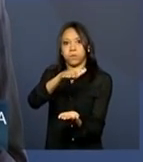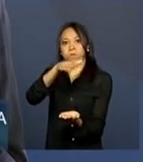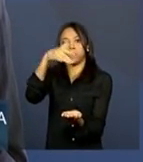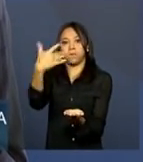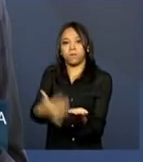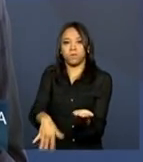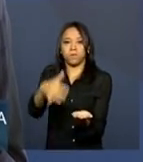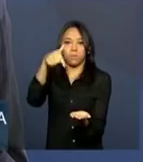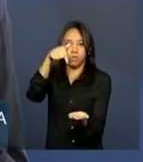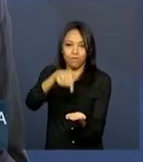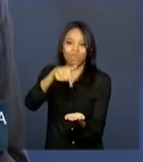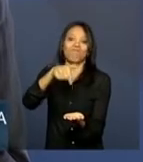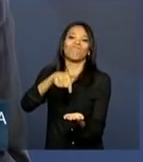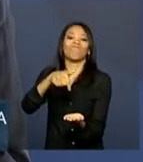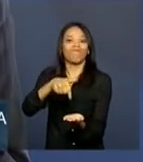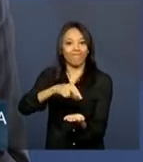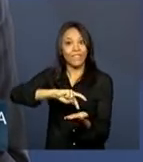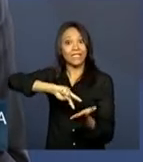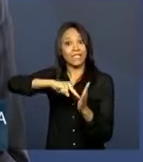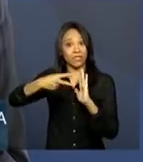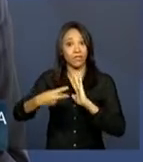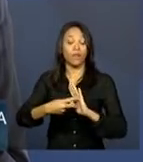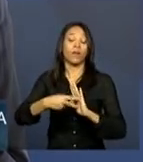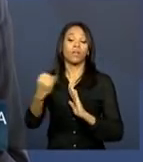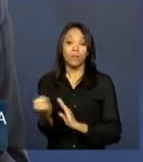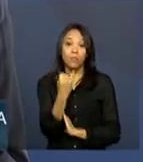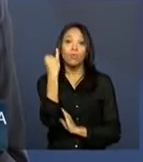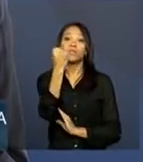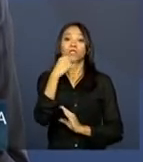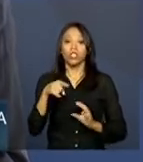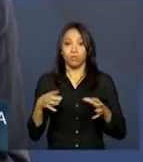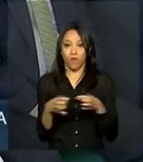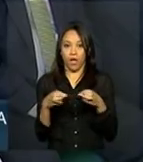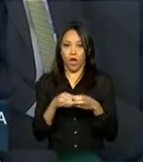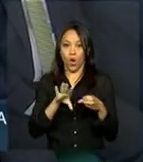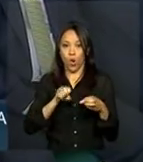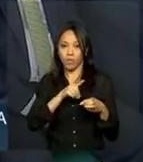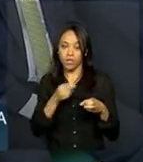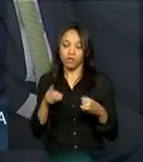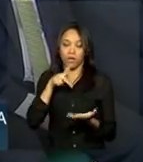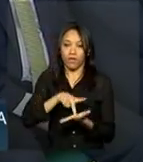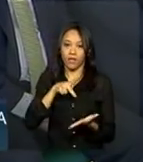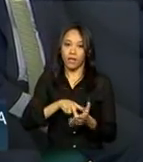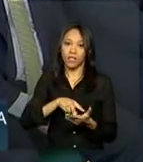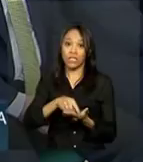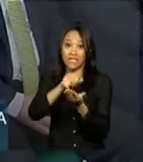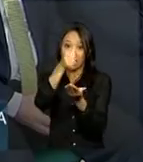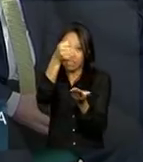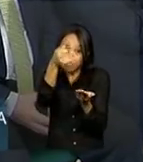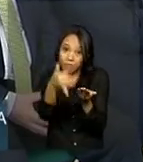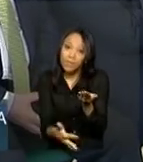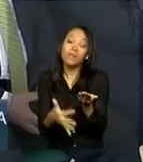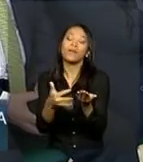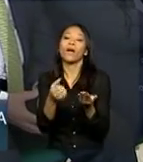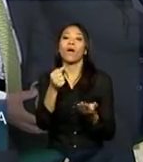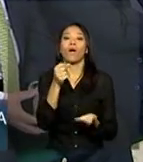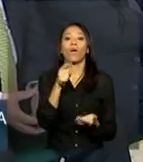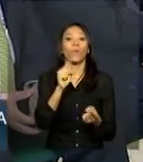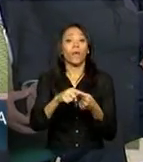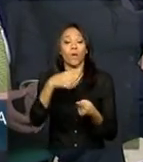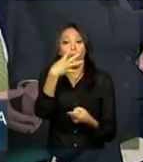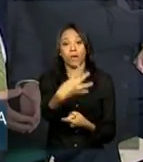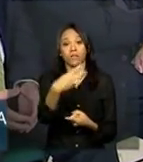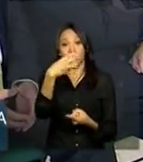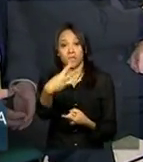de maior significado para a comissão nacional da verdade descreve em oito tomos a história de